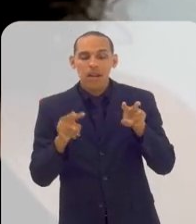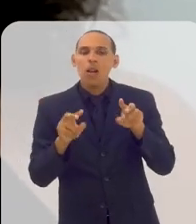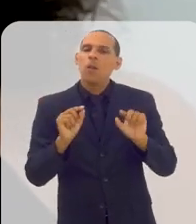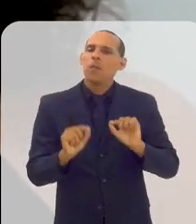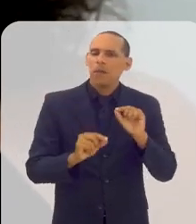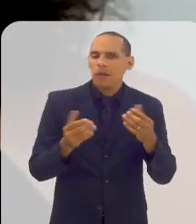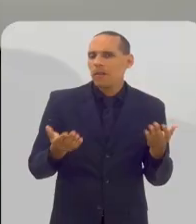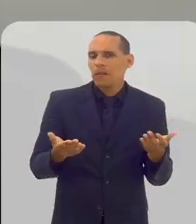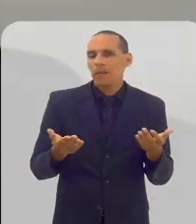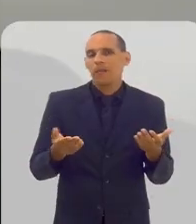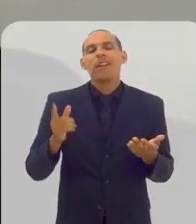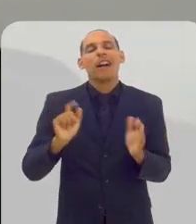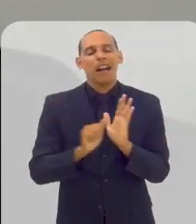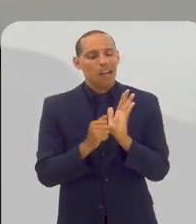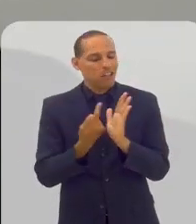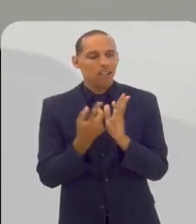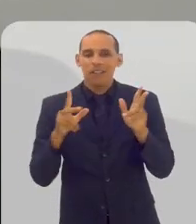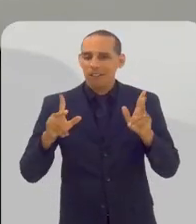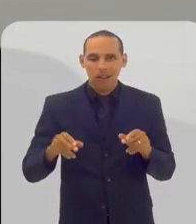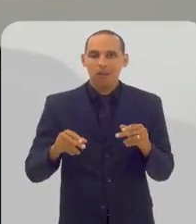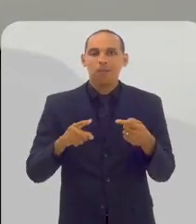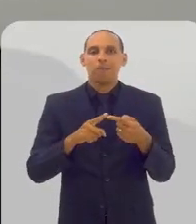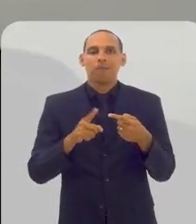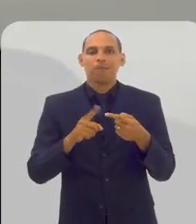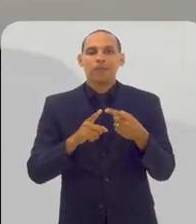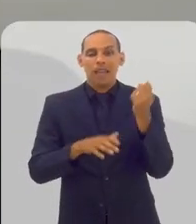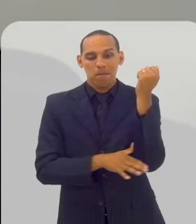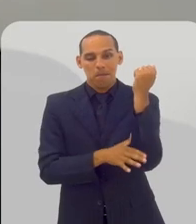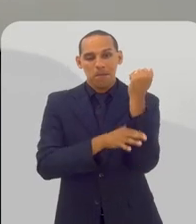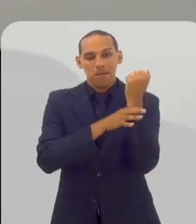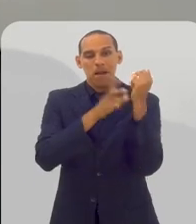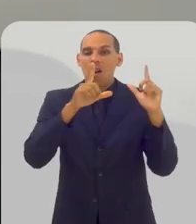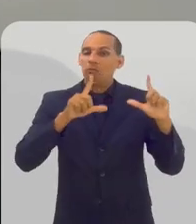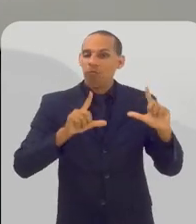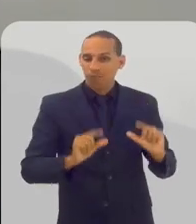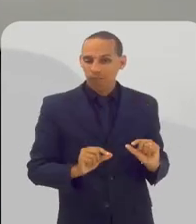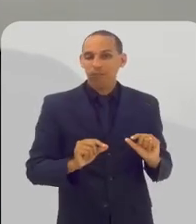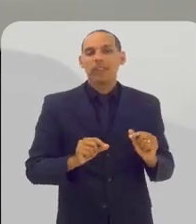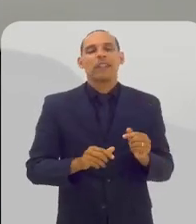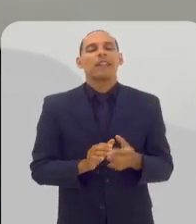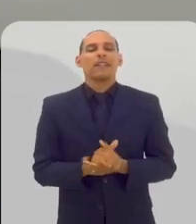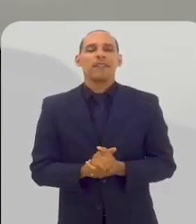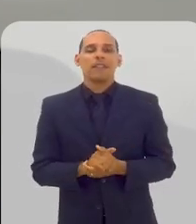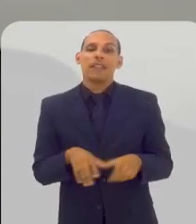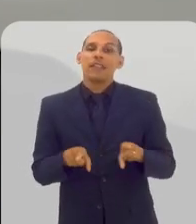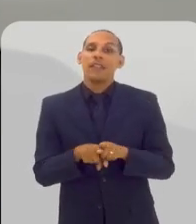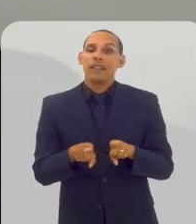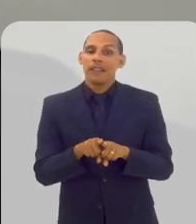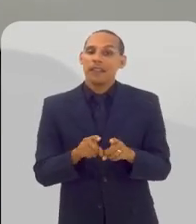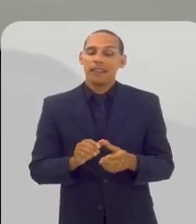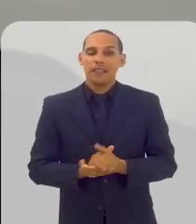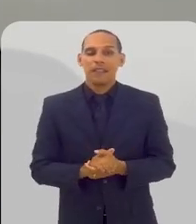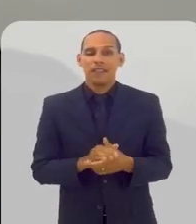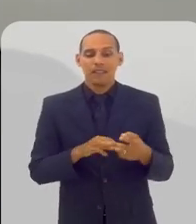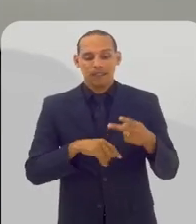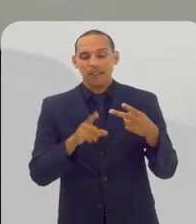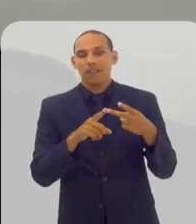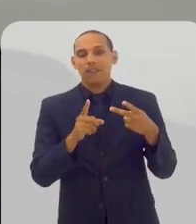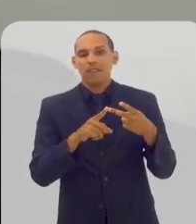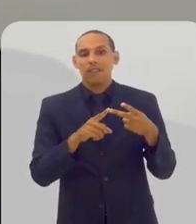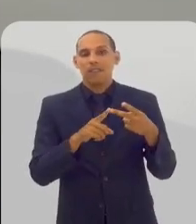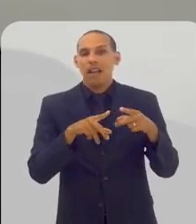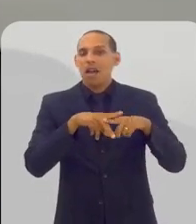Parlamento olha são as mesmas agendas né desburocratização desbloqueatização é